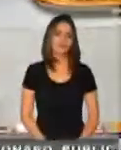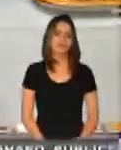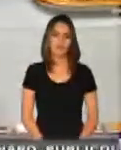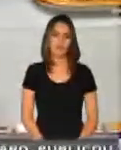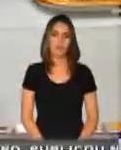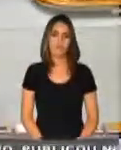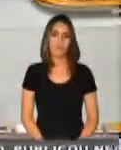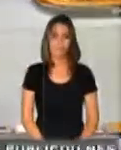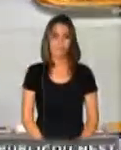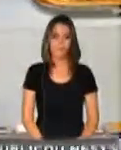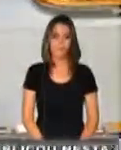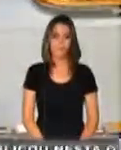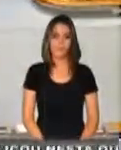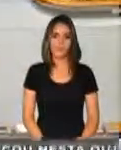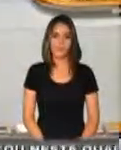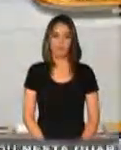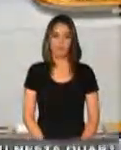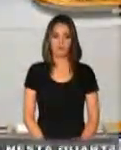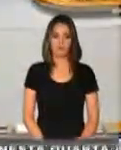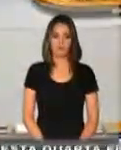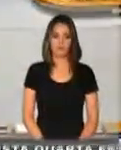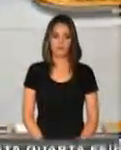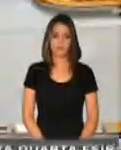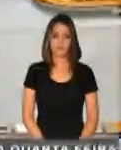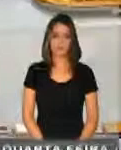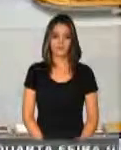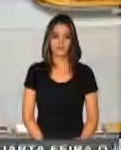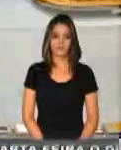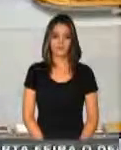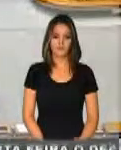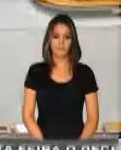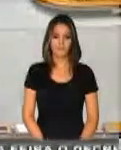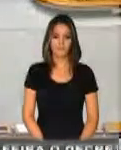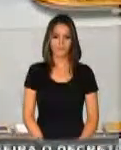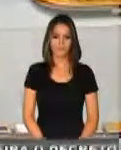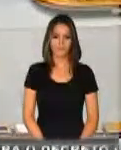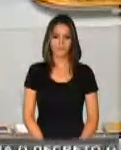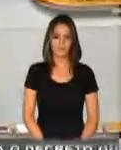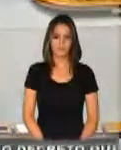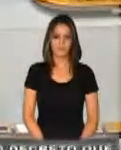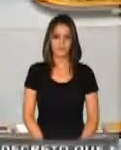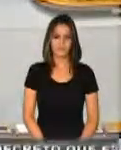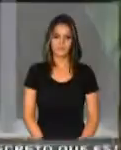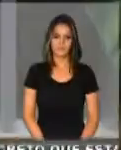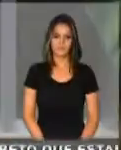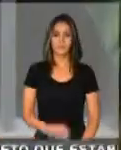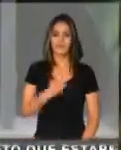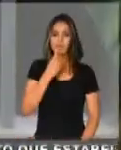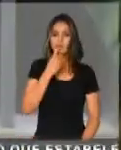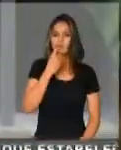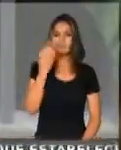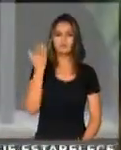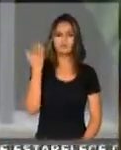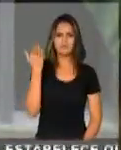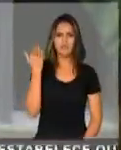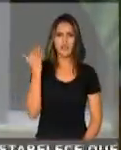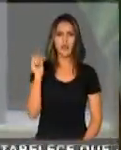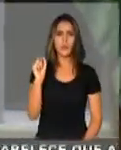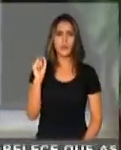Obrigado, presidente Alexandre Frota. Estranhei muito, presidente, que recentemente